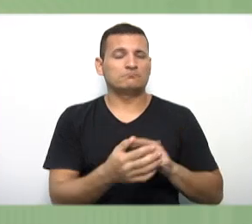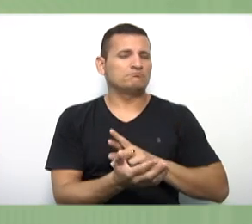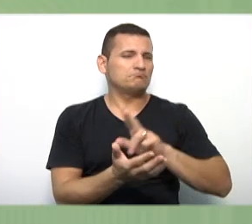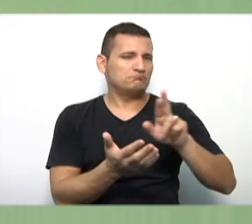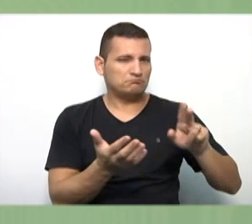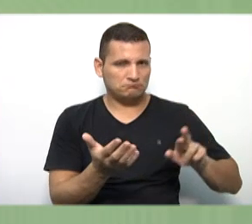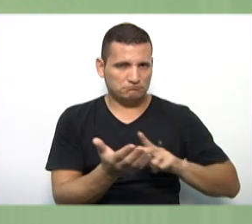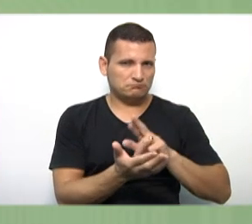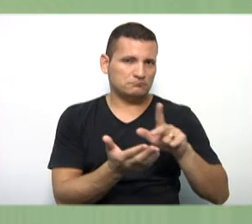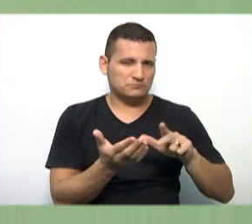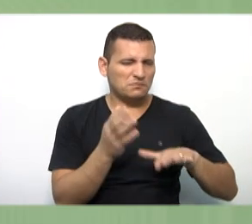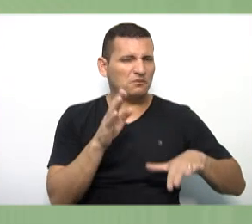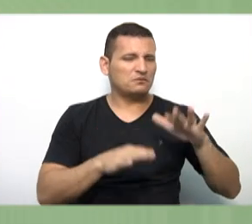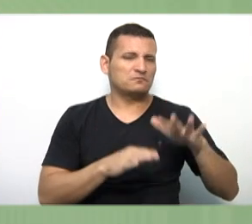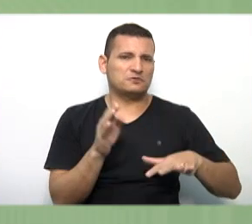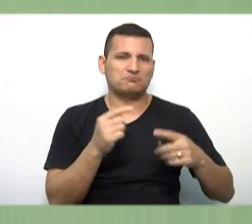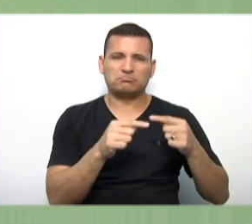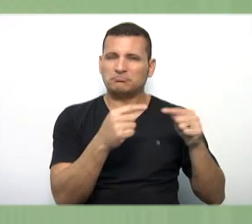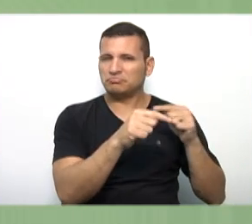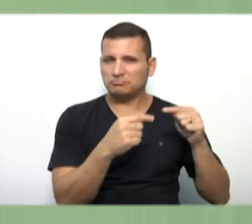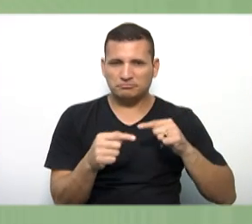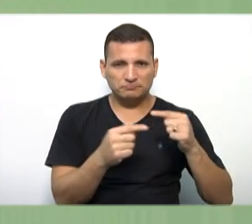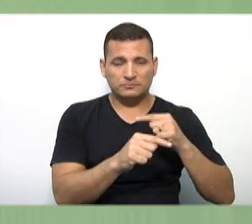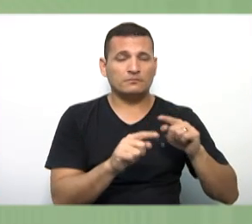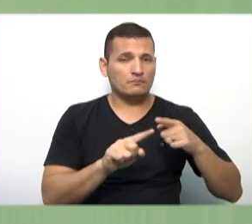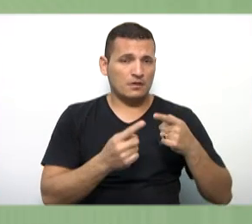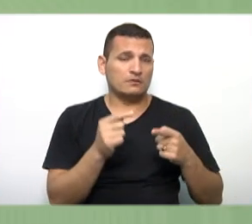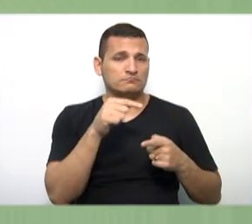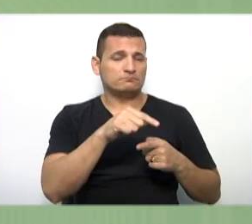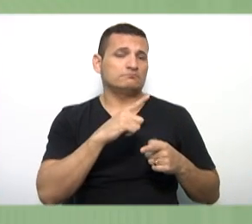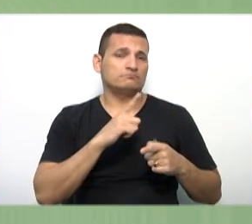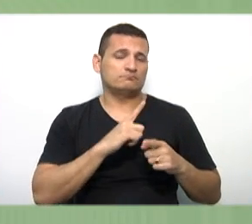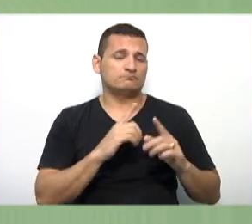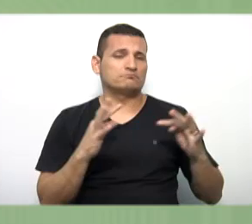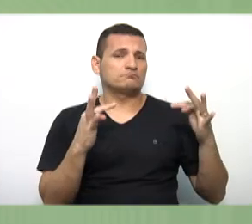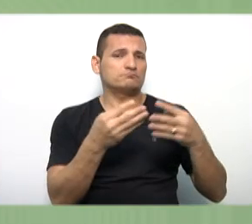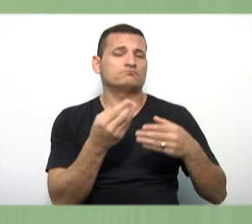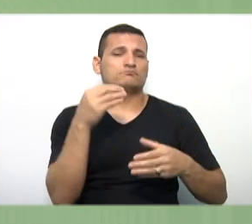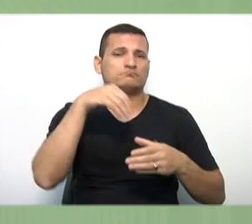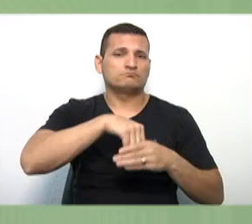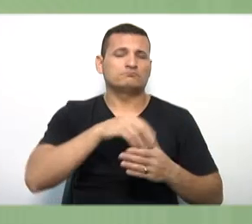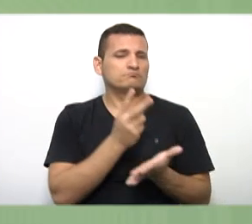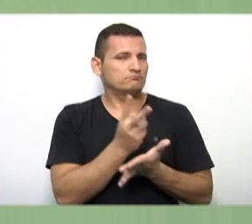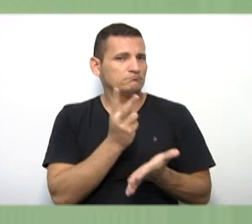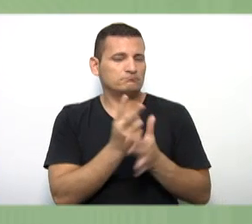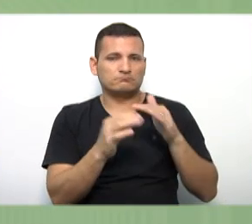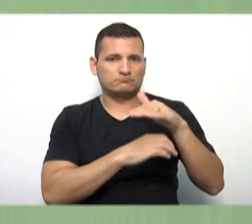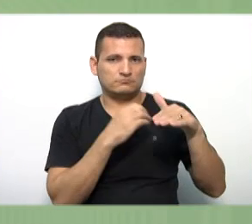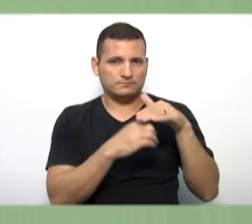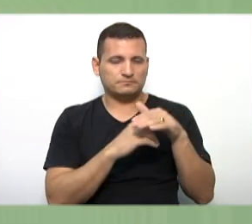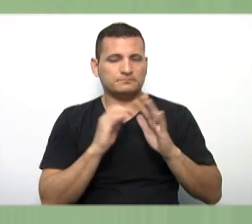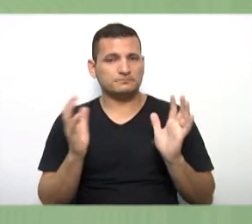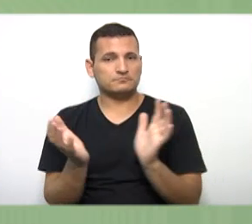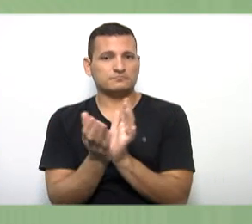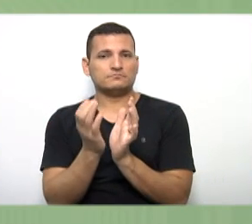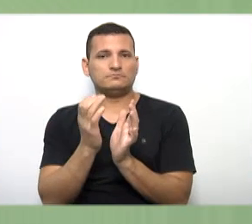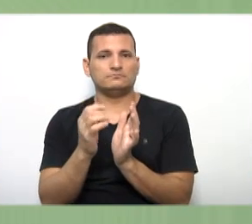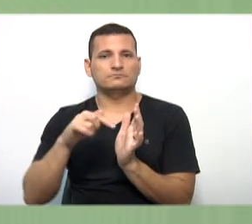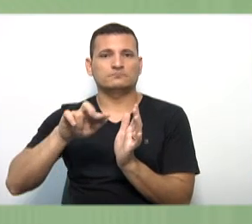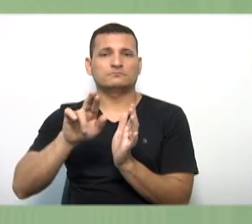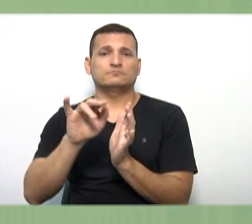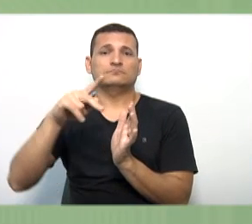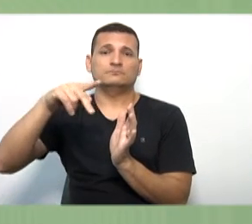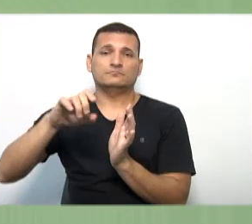eles são divergentes, mas estão tudo mesmo dentro da mesma organização. Já uma equipe é um